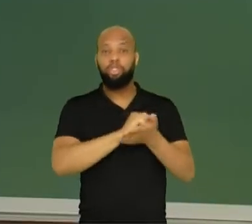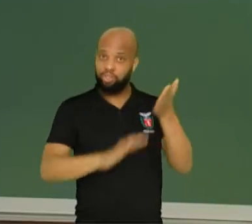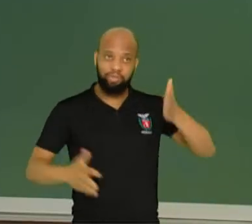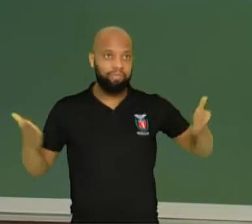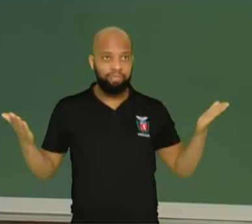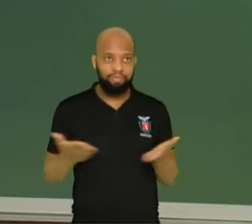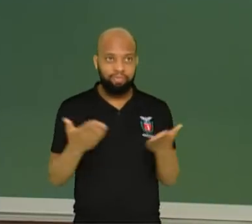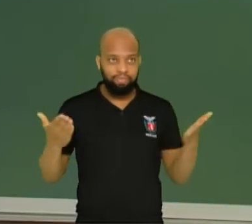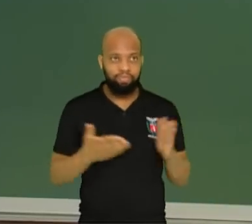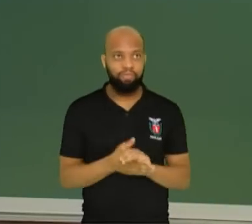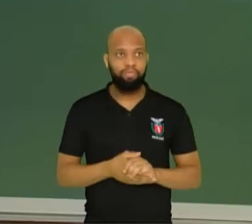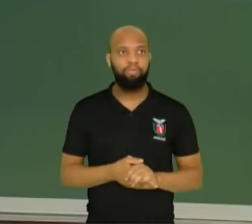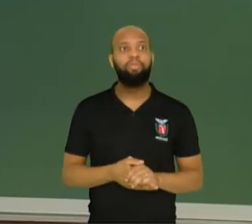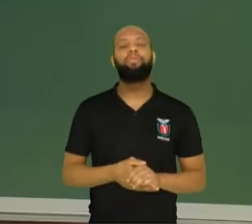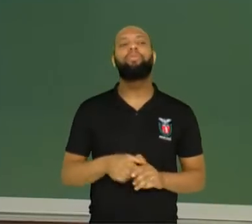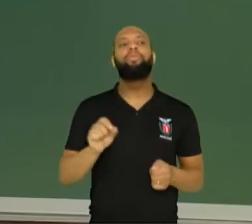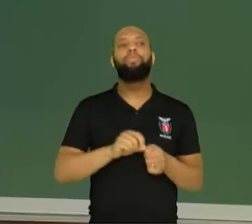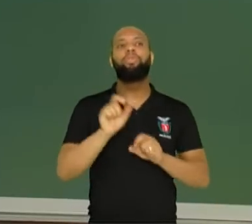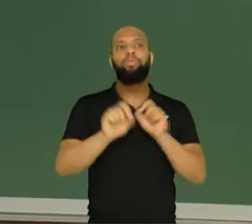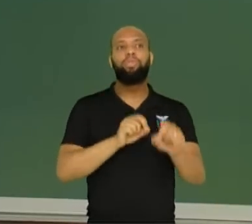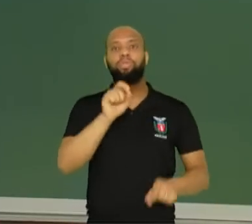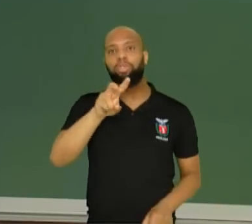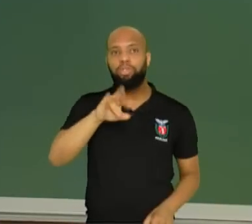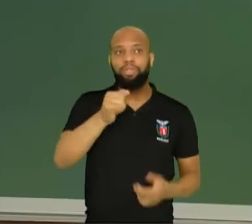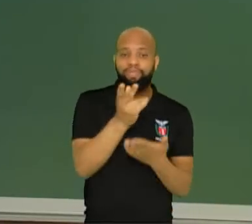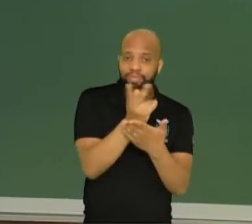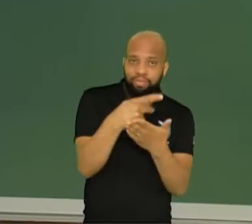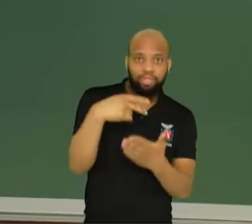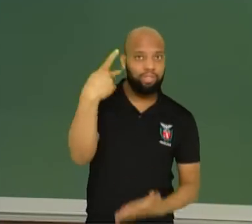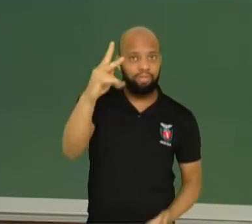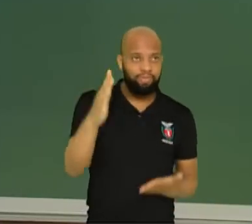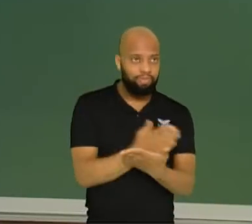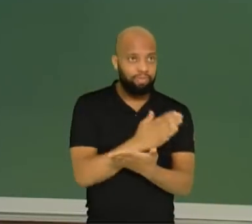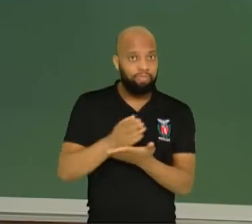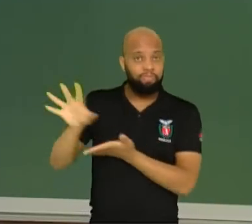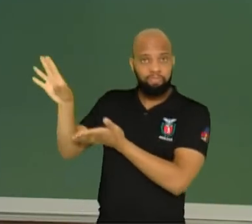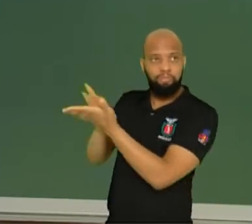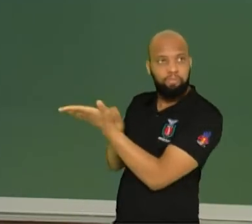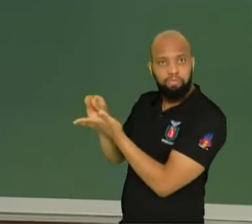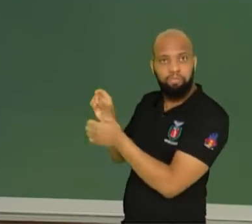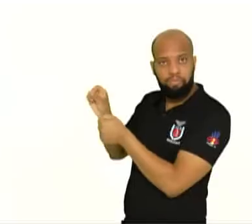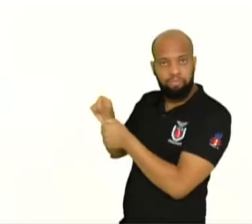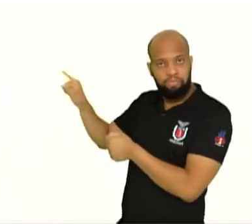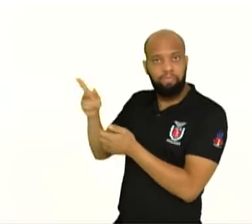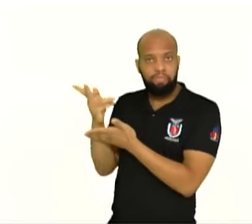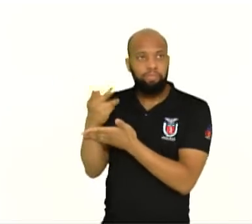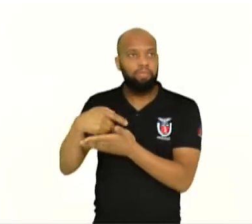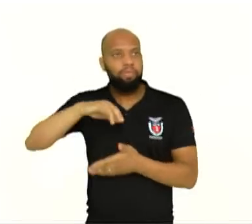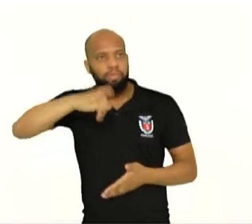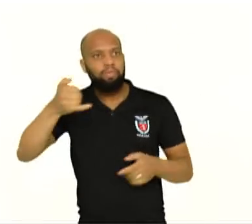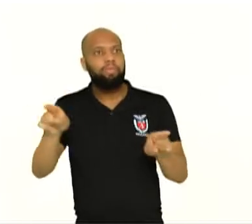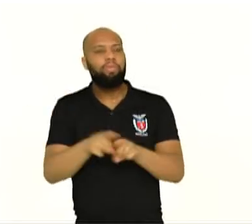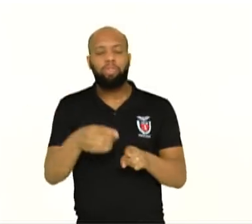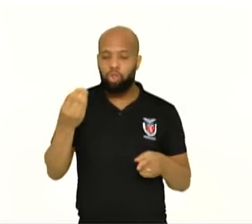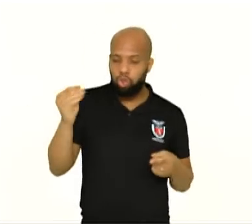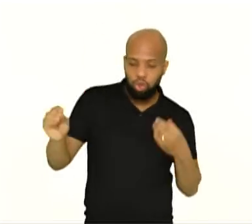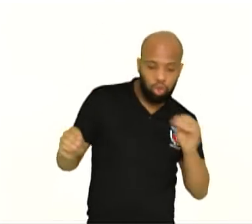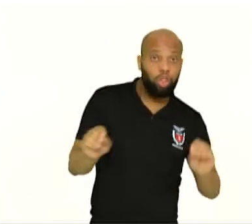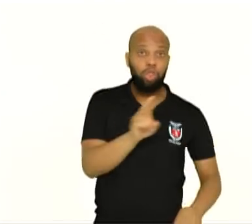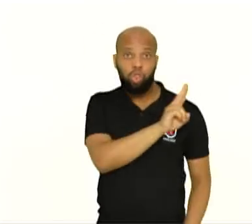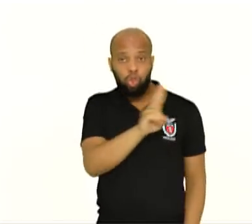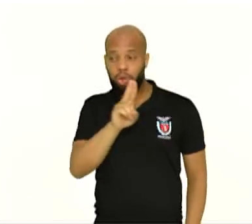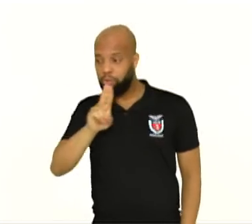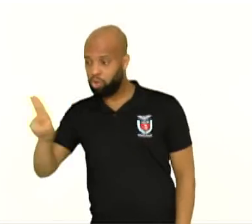atividade, que é para você fazer um desenho no seu caderno. E aí, quando você fizer esse desenho, aproveita para colocar o nome das